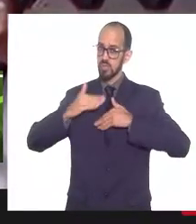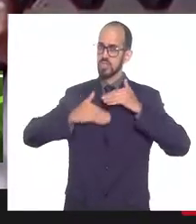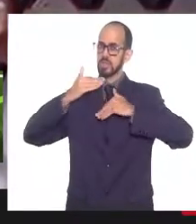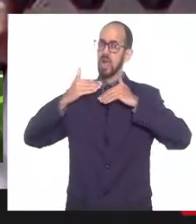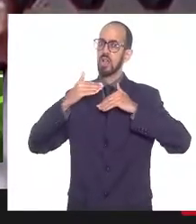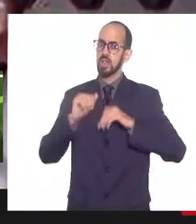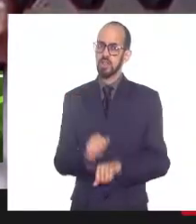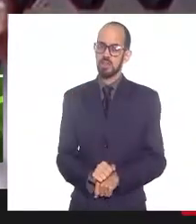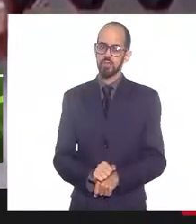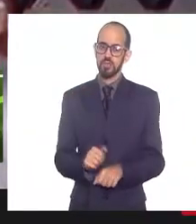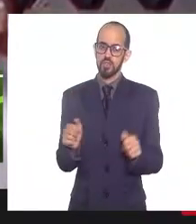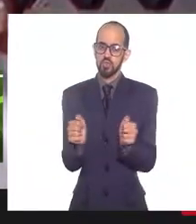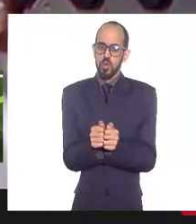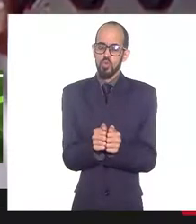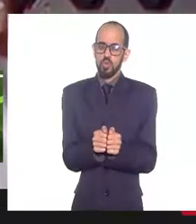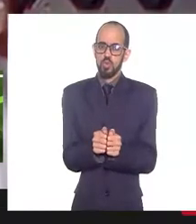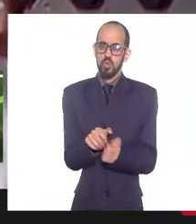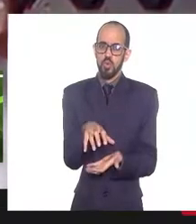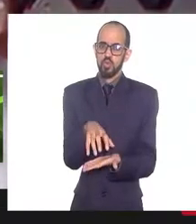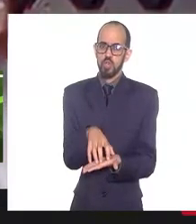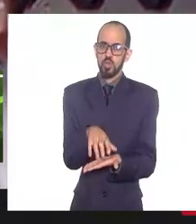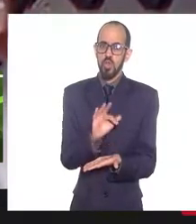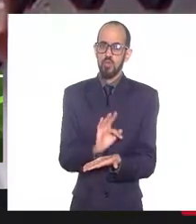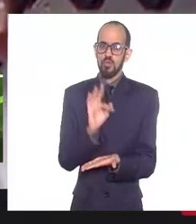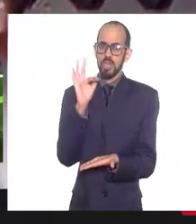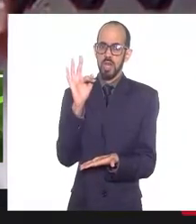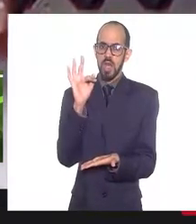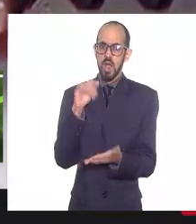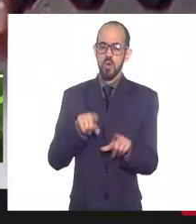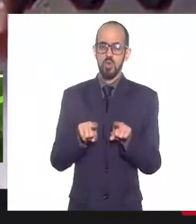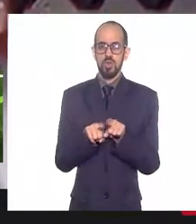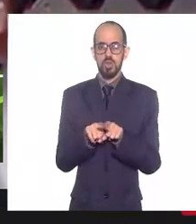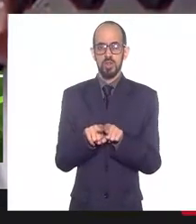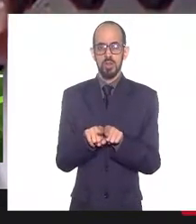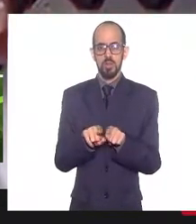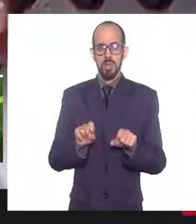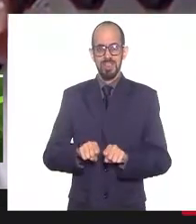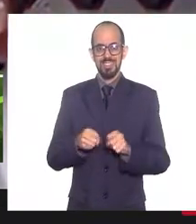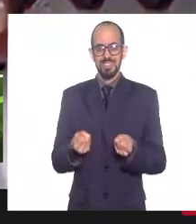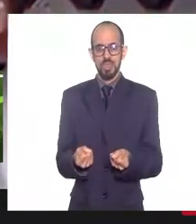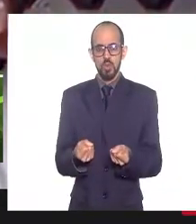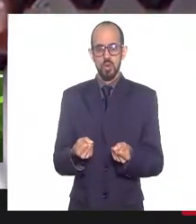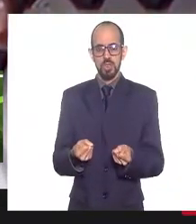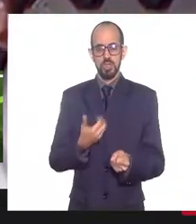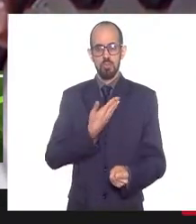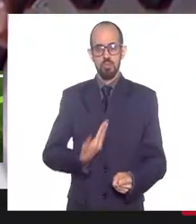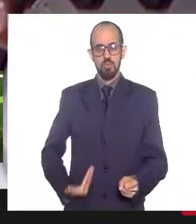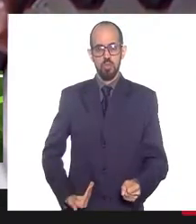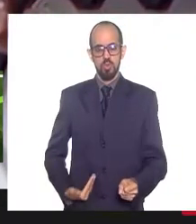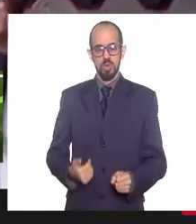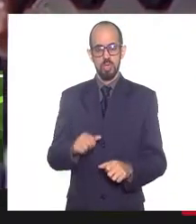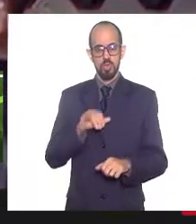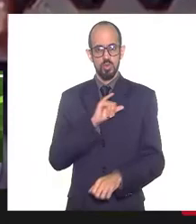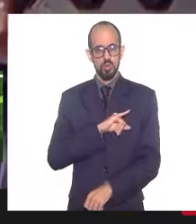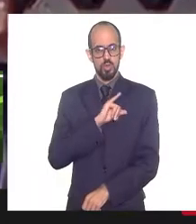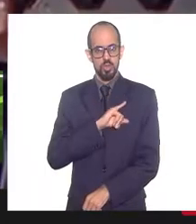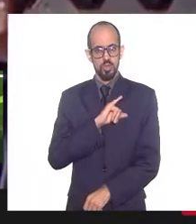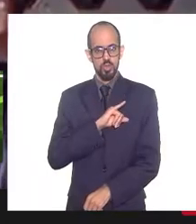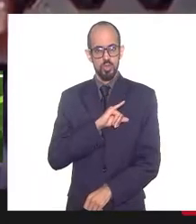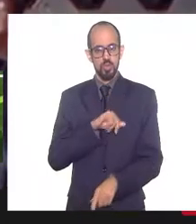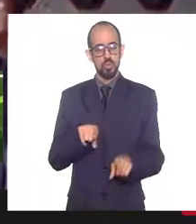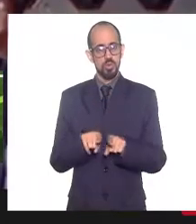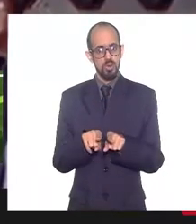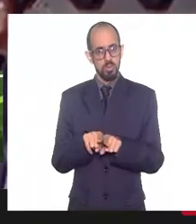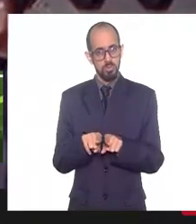diálogo com o campo federal, diálogo com as forças de segurança pública do estado do Rio de Janeiro, e acho que a gente precisa,